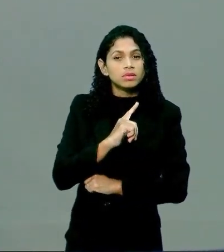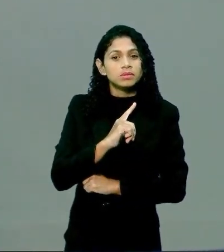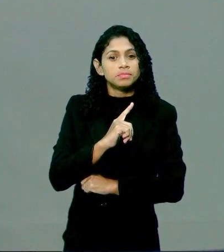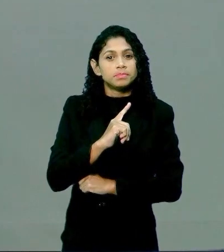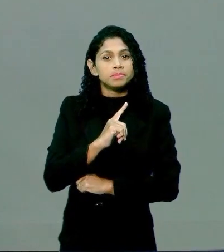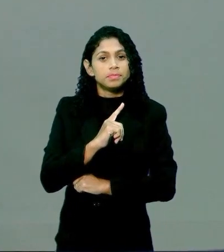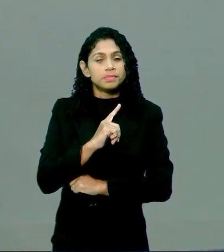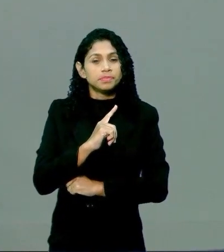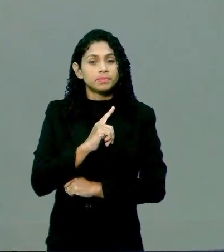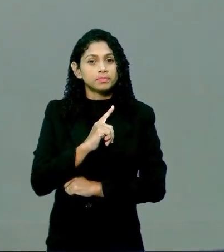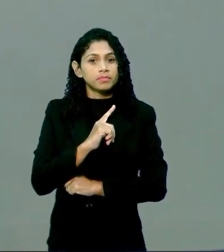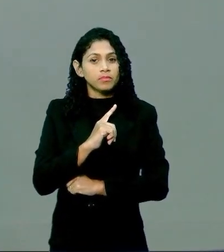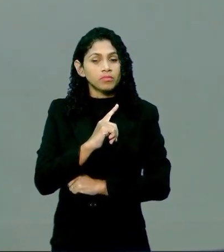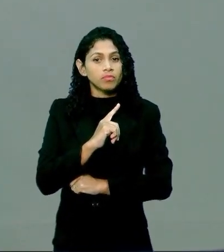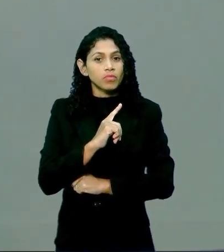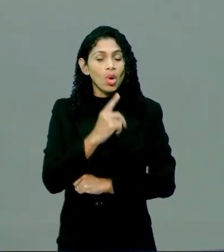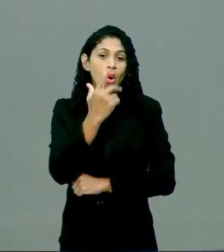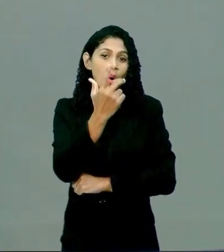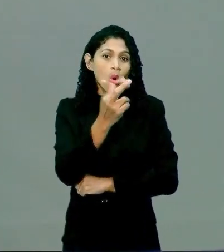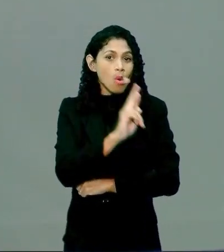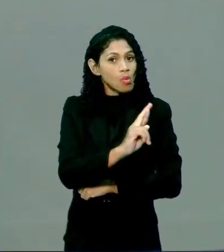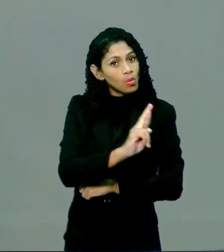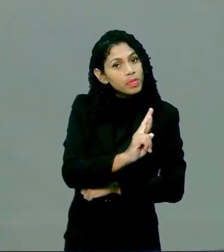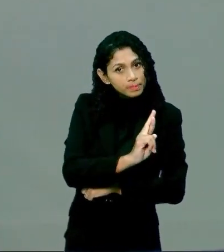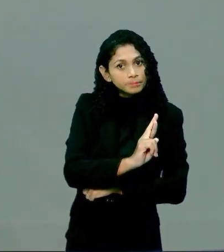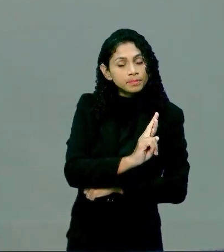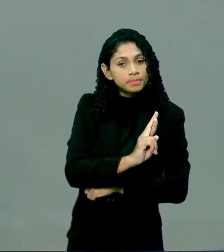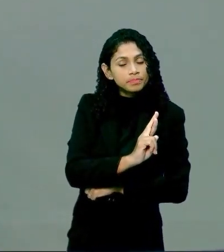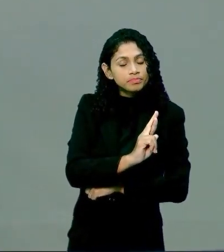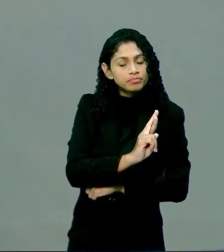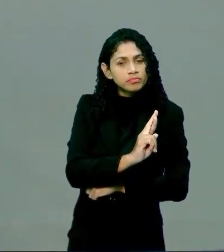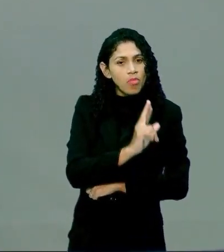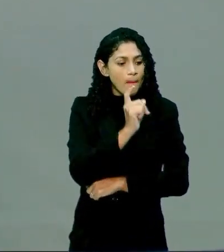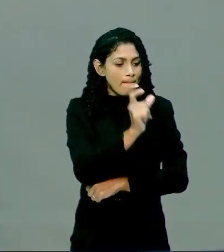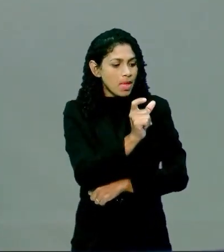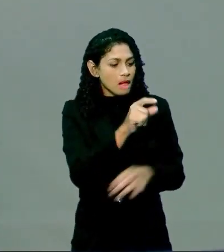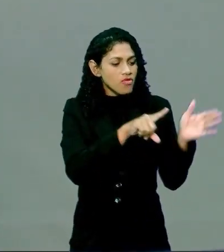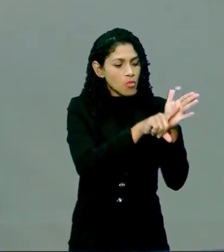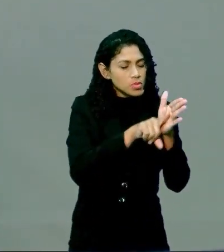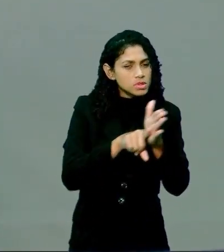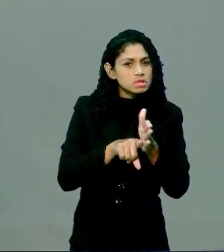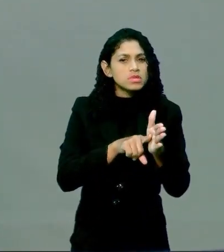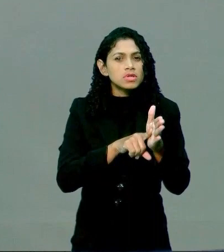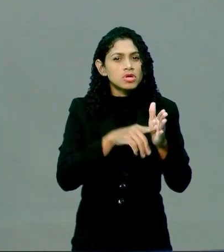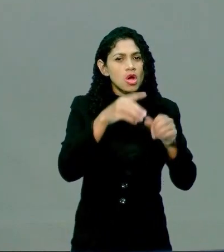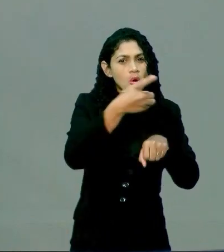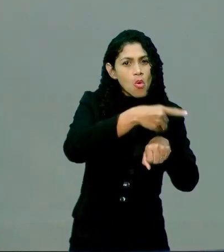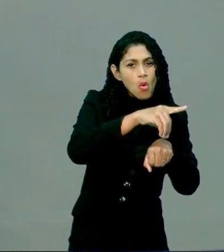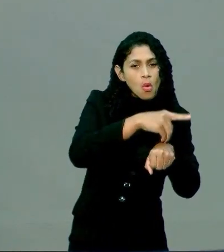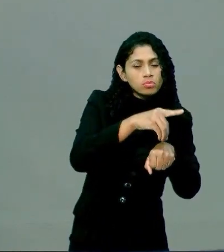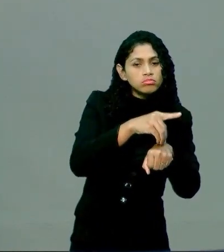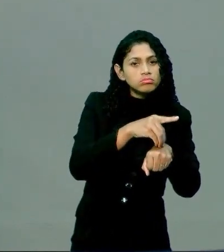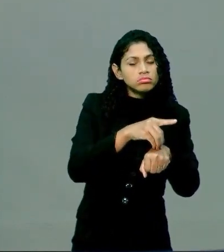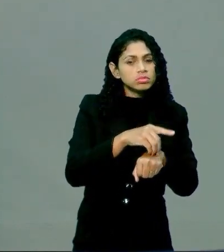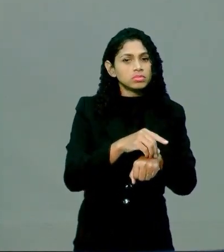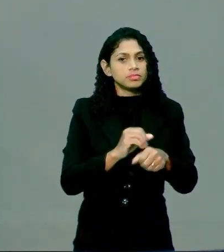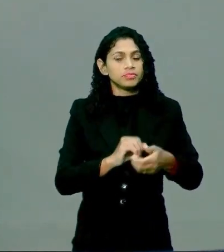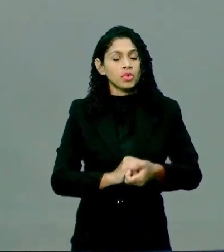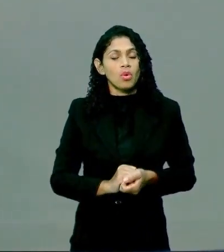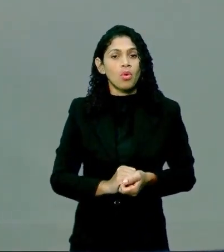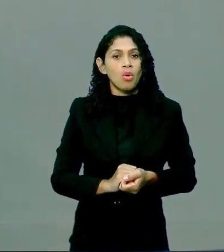aí o real, uma palavra que eu pesquiso lá no dicionário. Vamos lá, o leão fugiu da